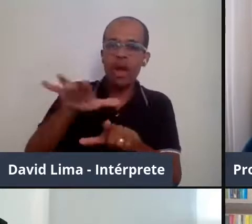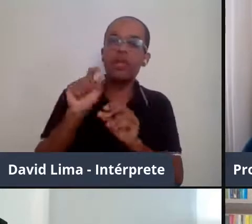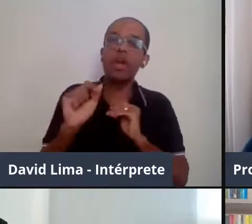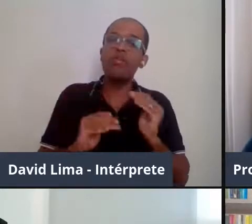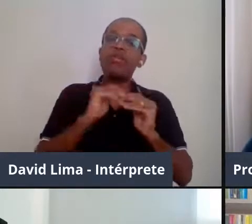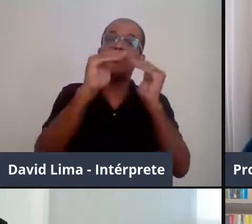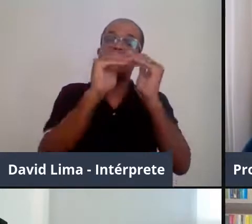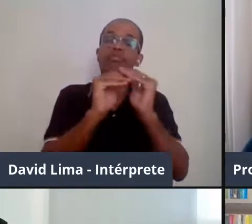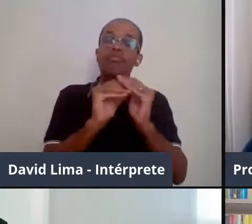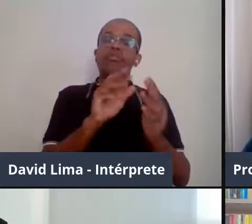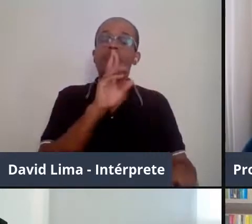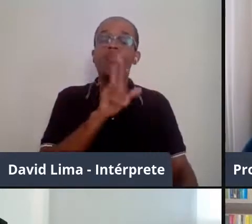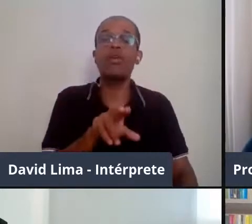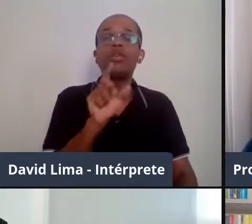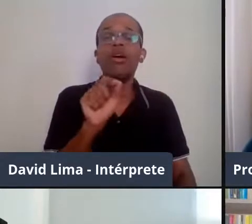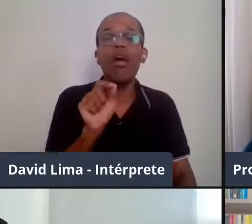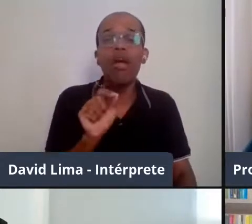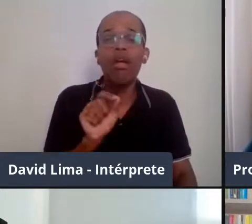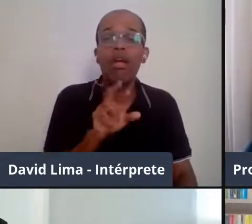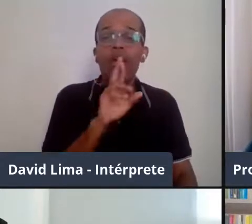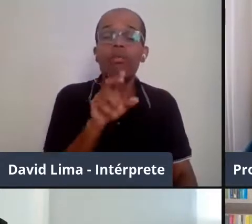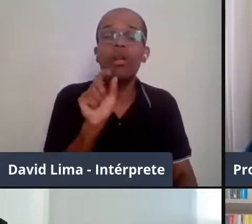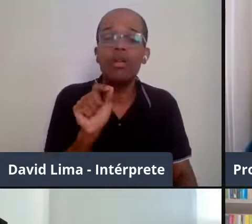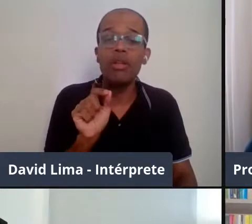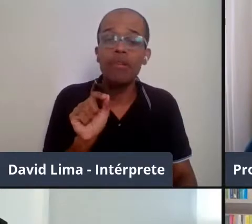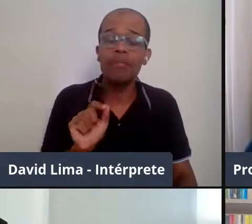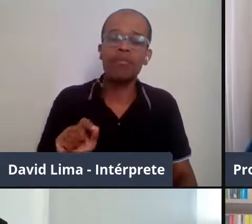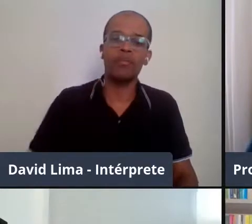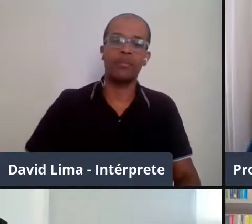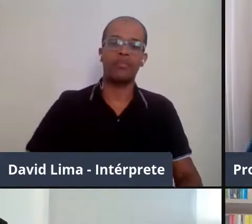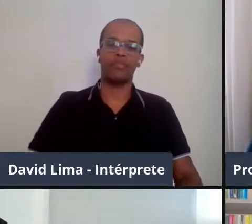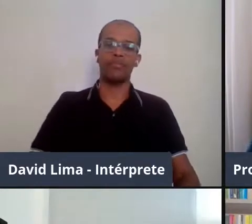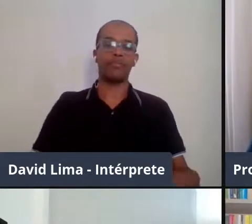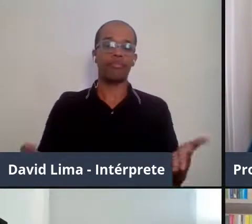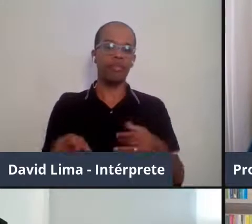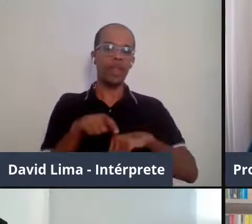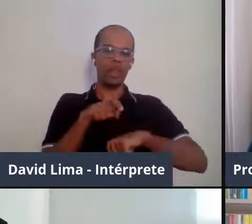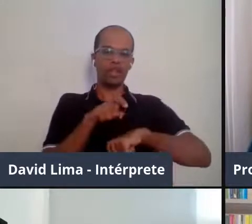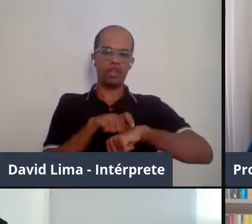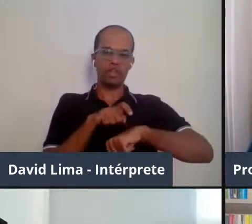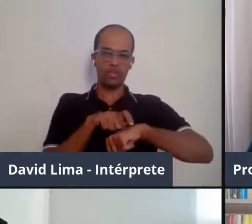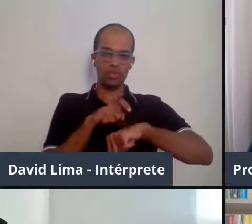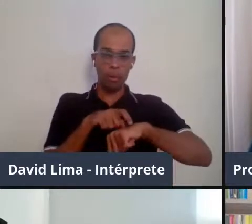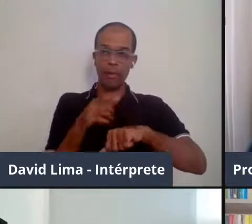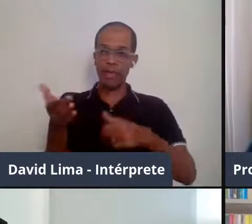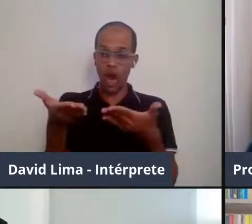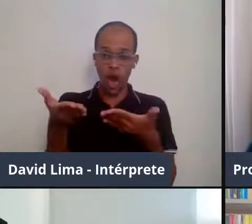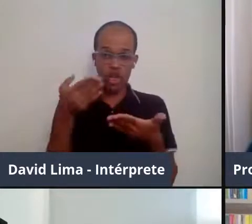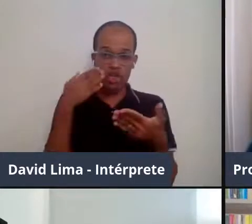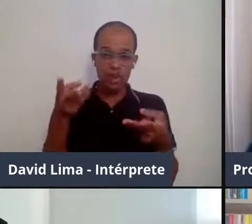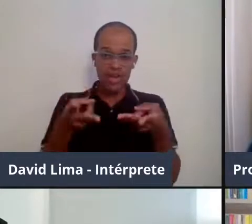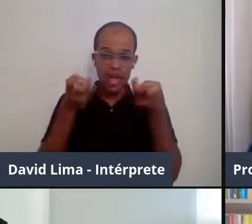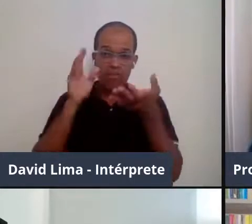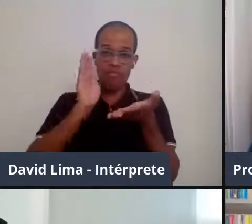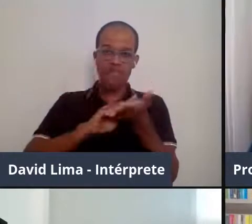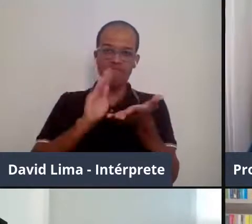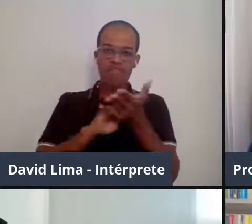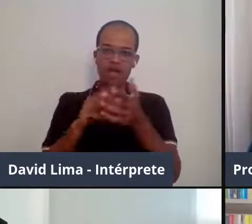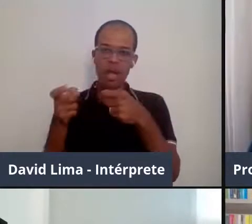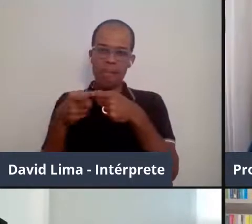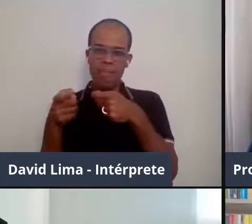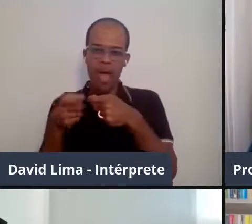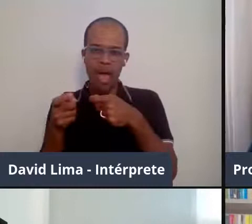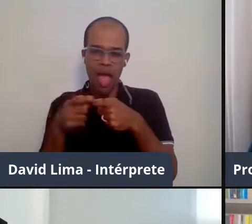diria a resposta, a pergunta aqui, por quem? Por quem, né? No momento em que faltam médicos, faltam médicas,